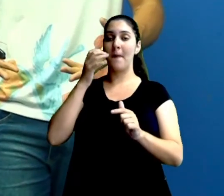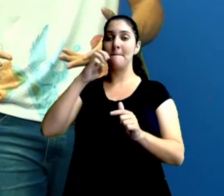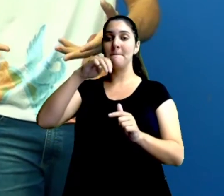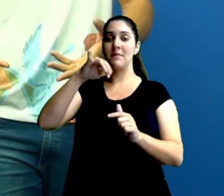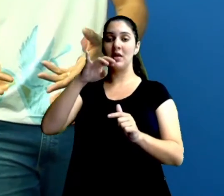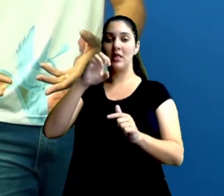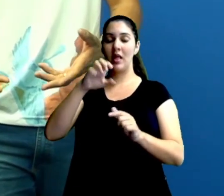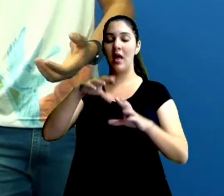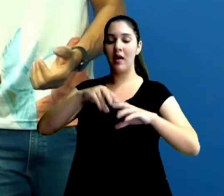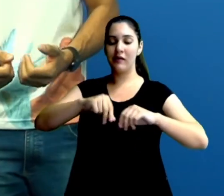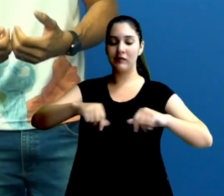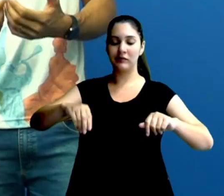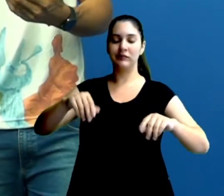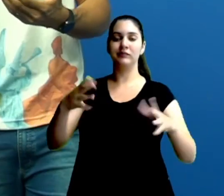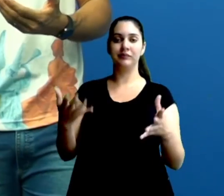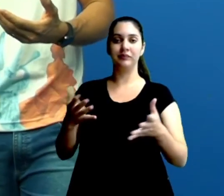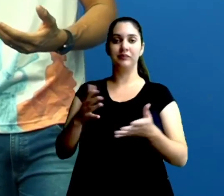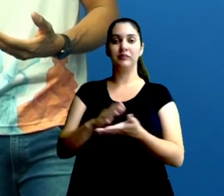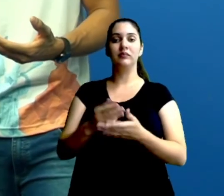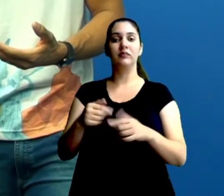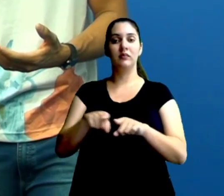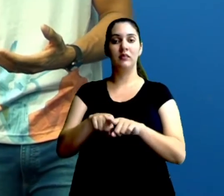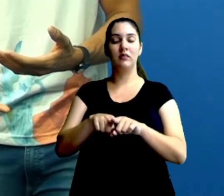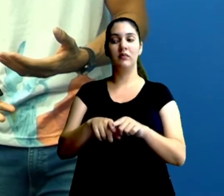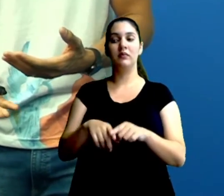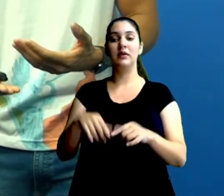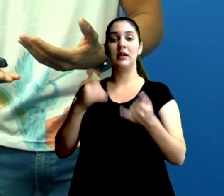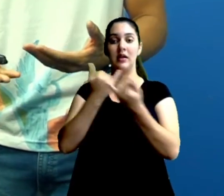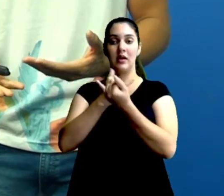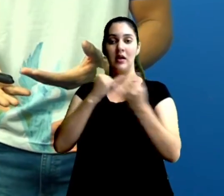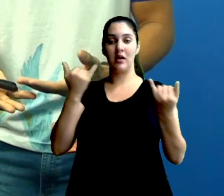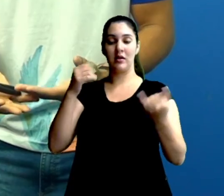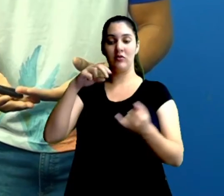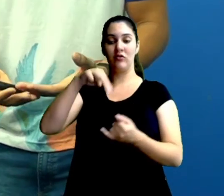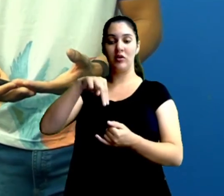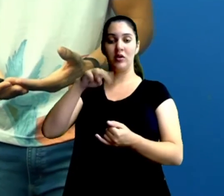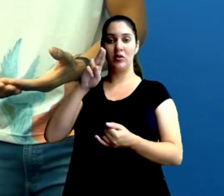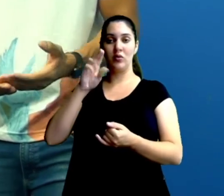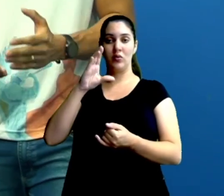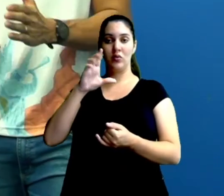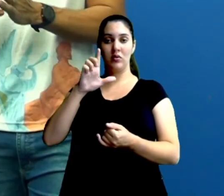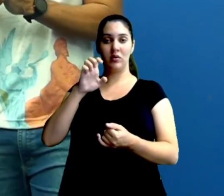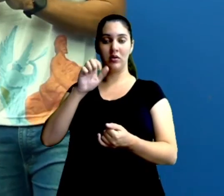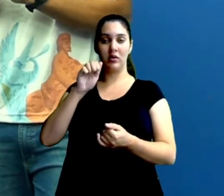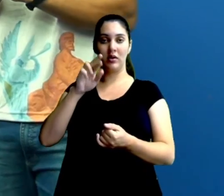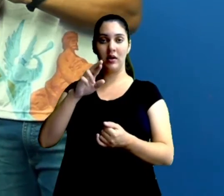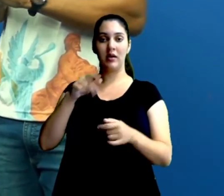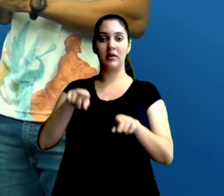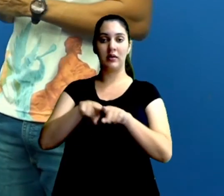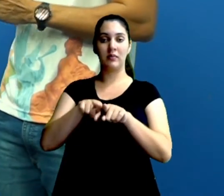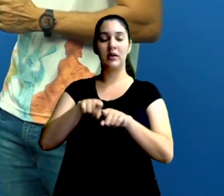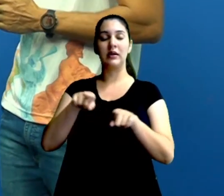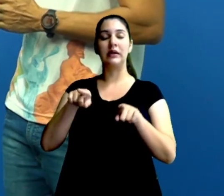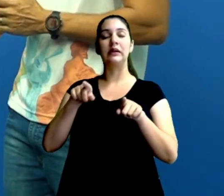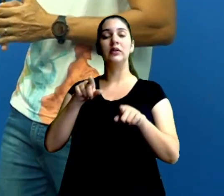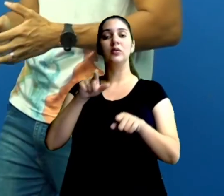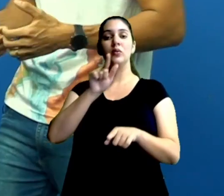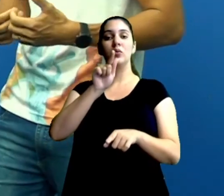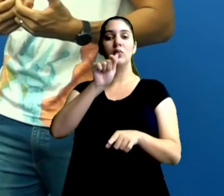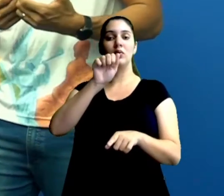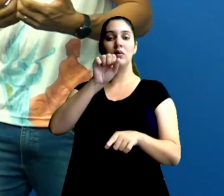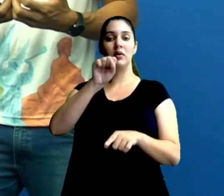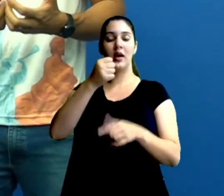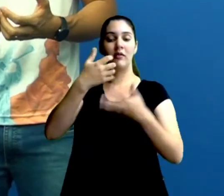Do solo, da terra. A energia nuclear, certo? E o gás